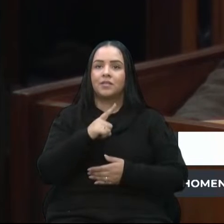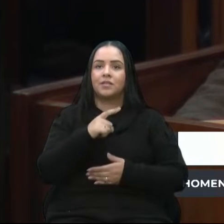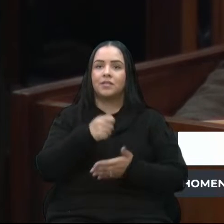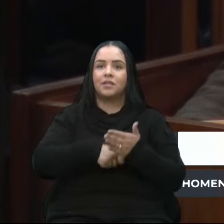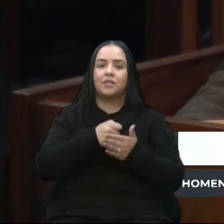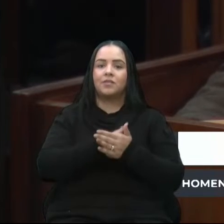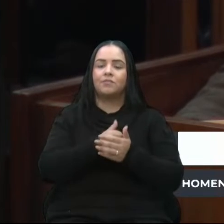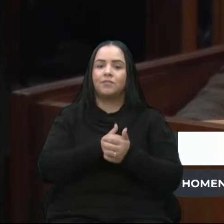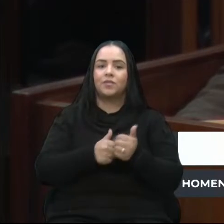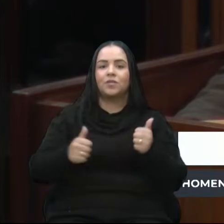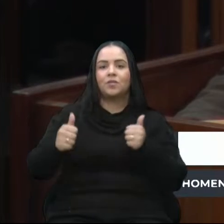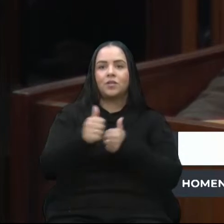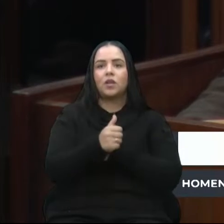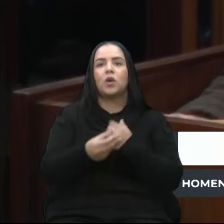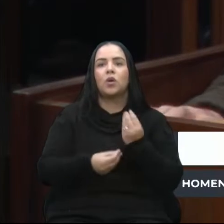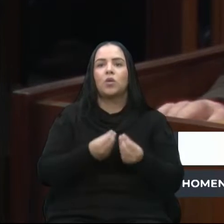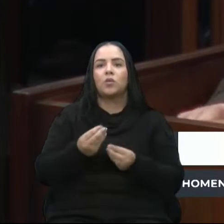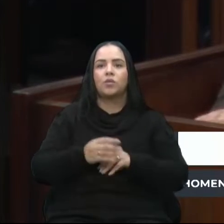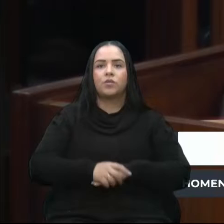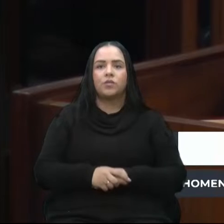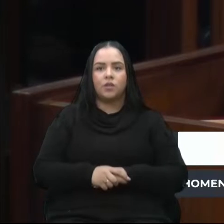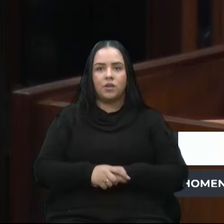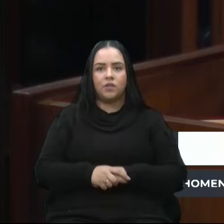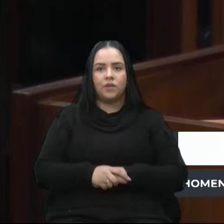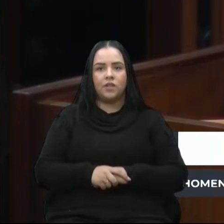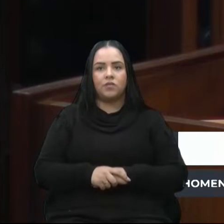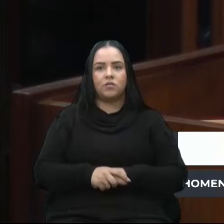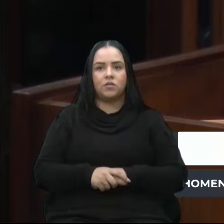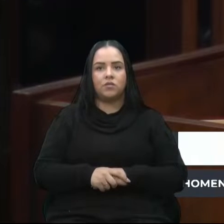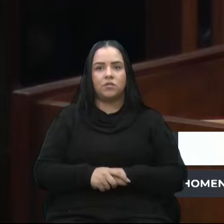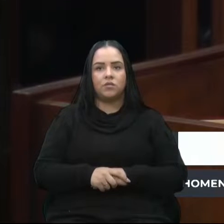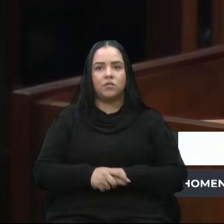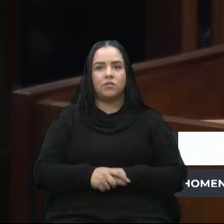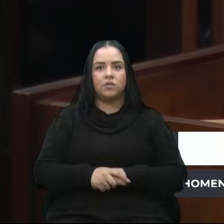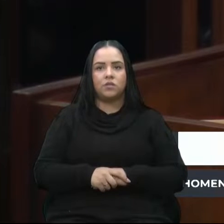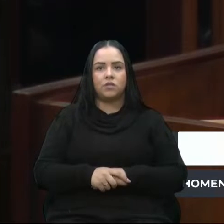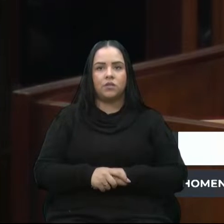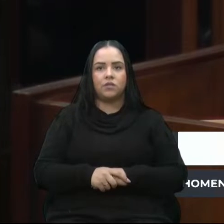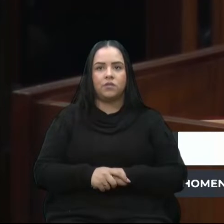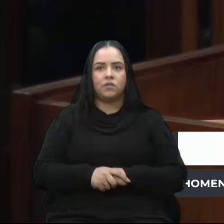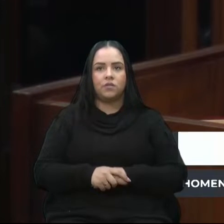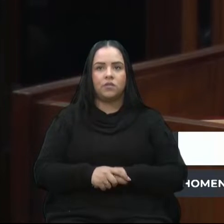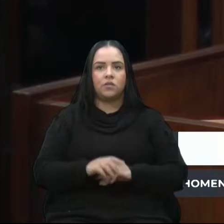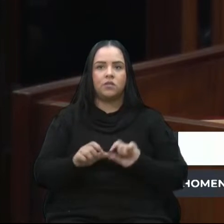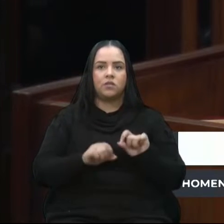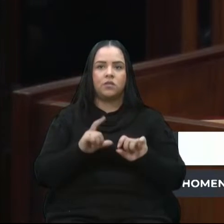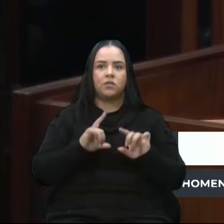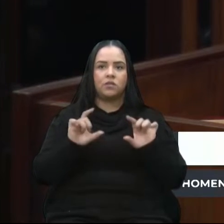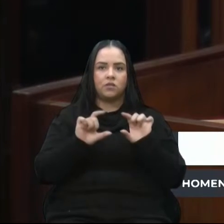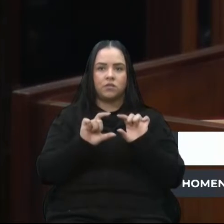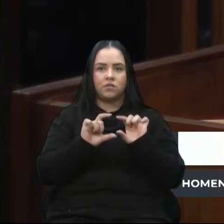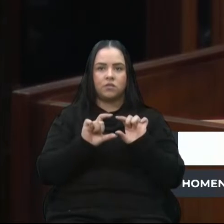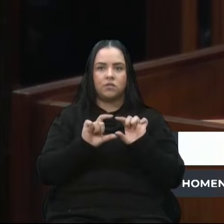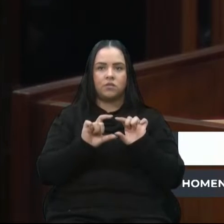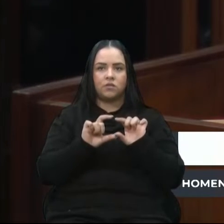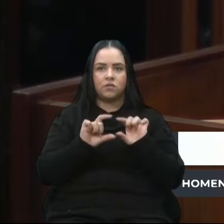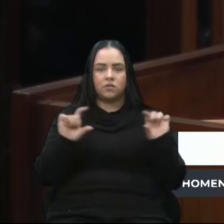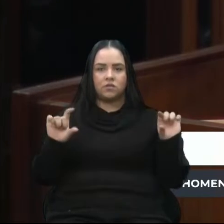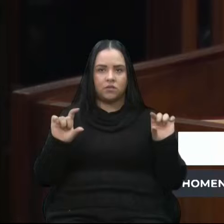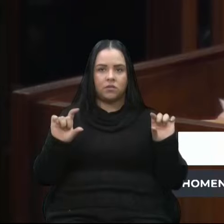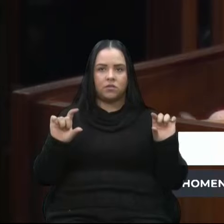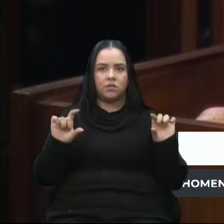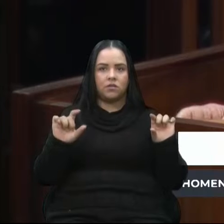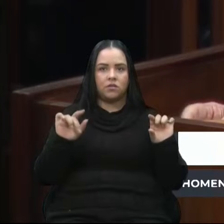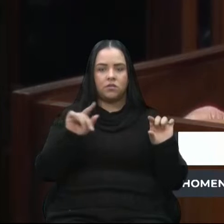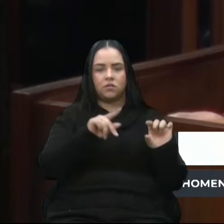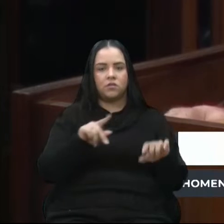Como inverter? Aí eu tem uma frase do professor